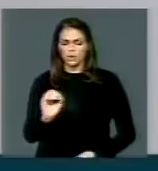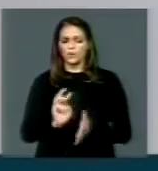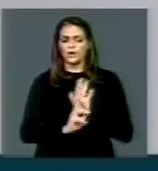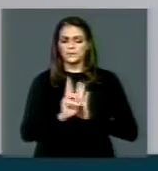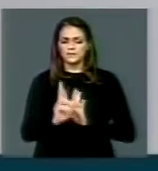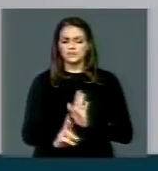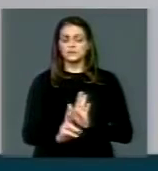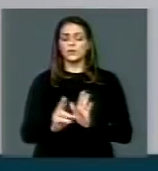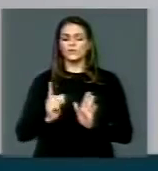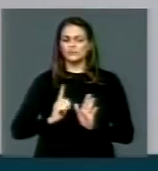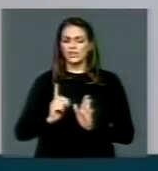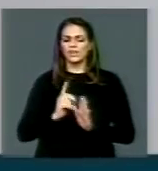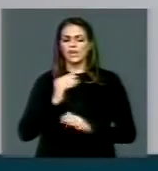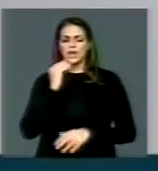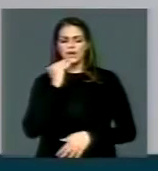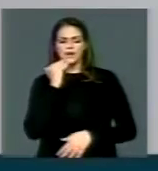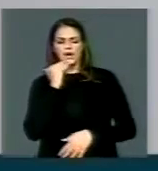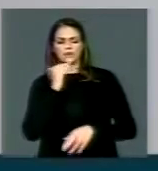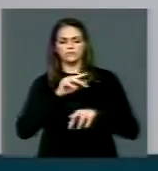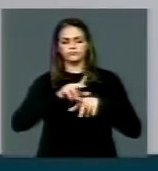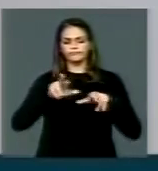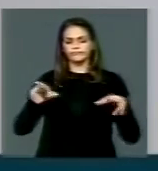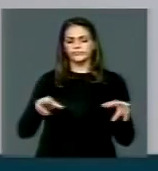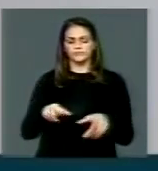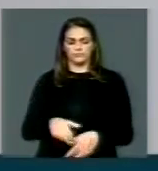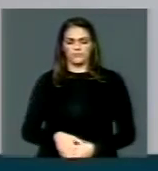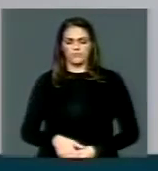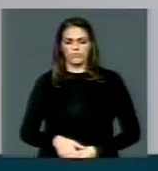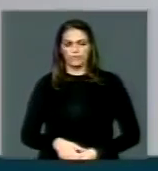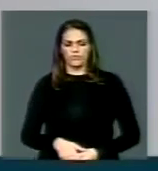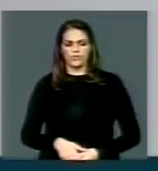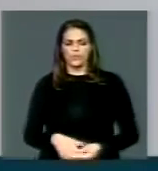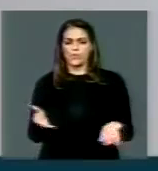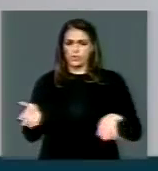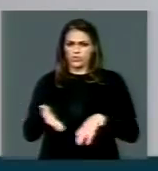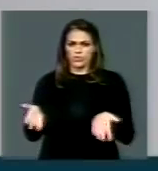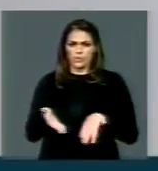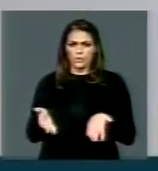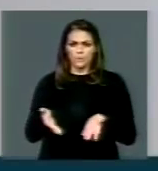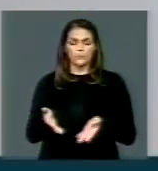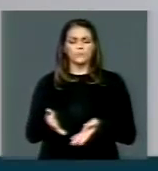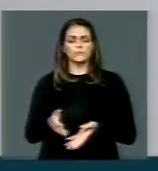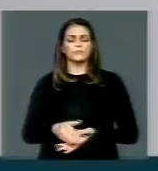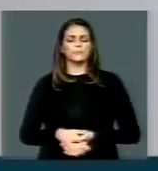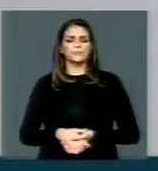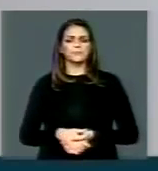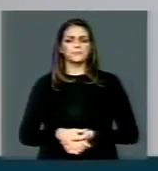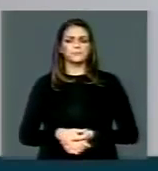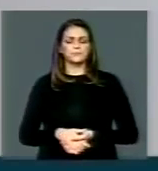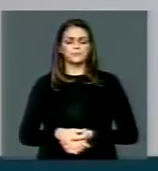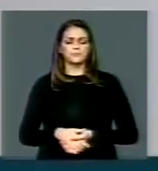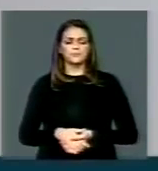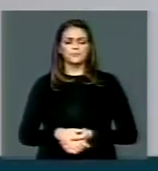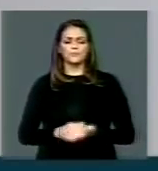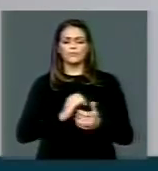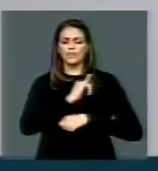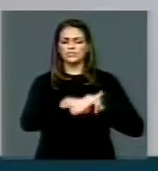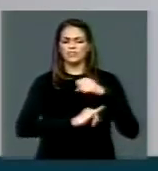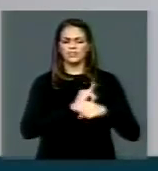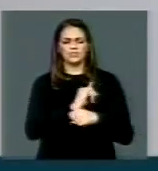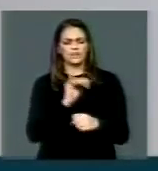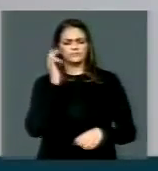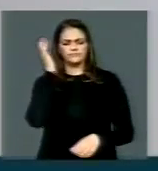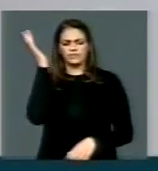suas distorções. Faz sentido no século XXI, no mundo da internet, que